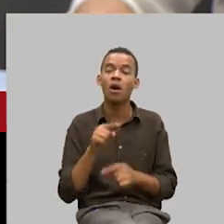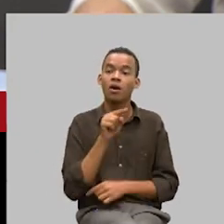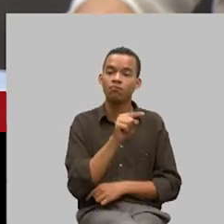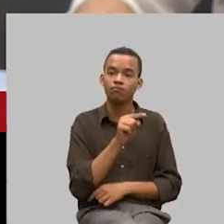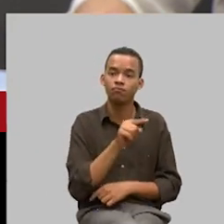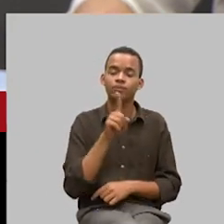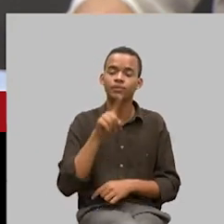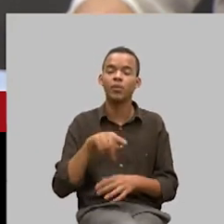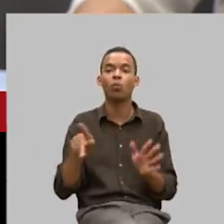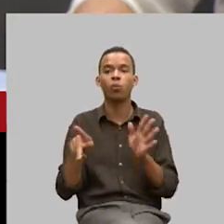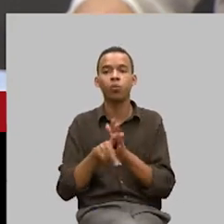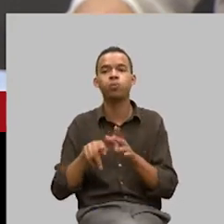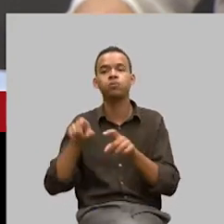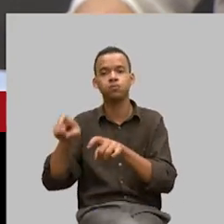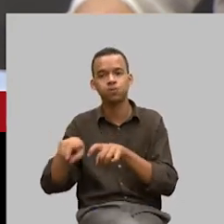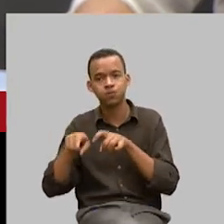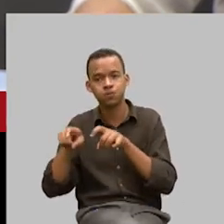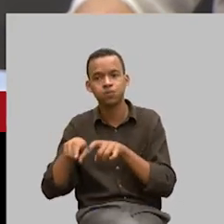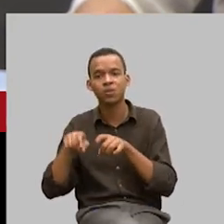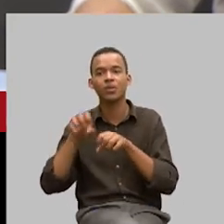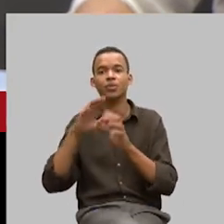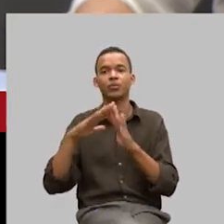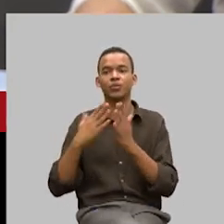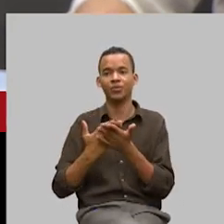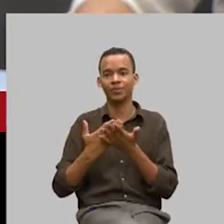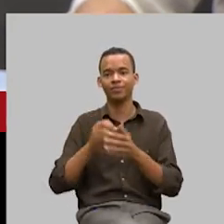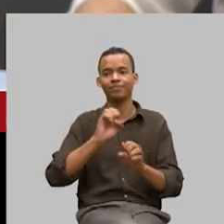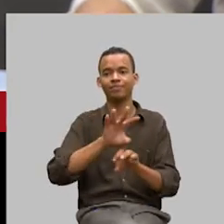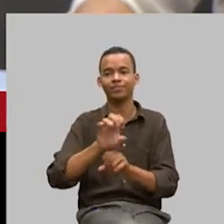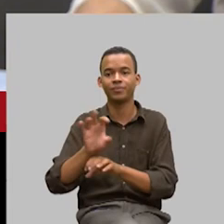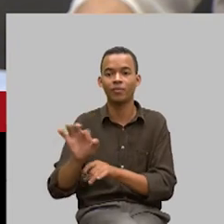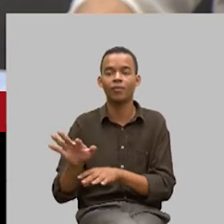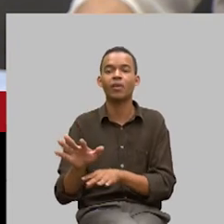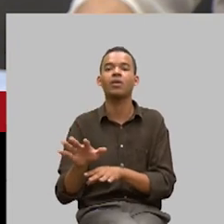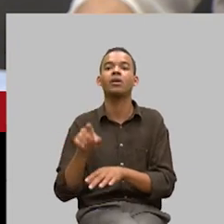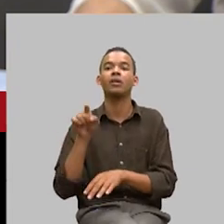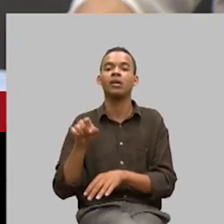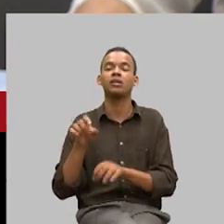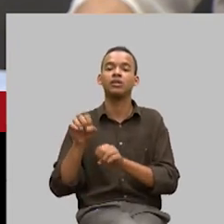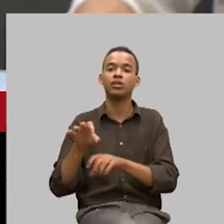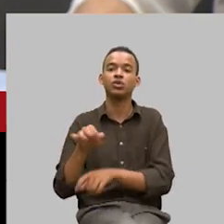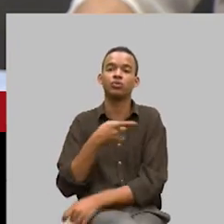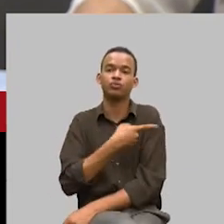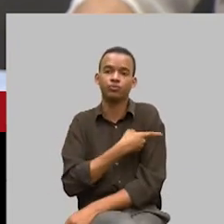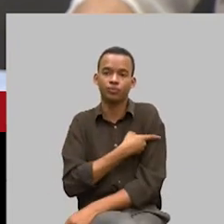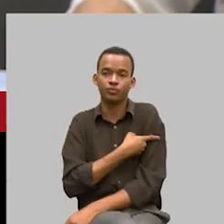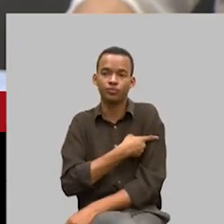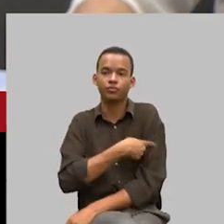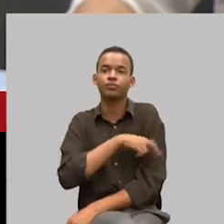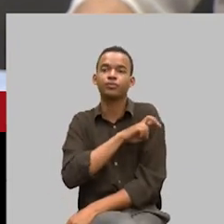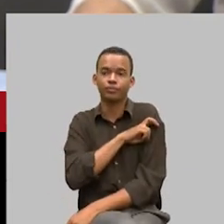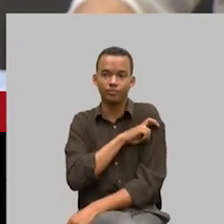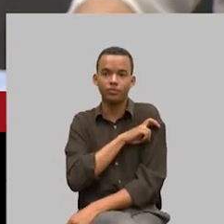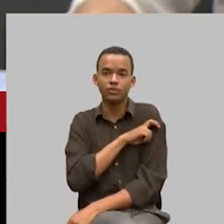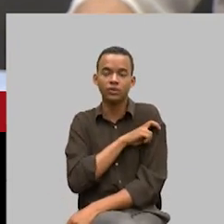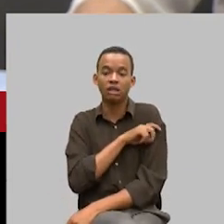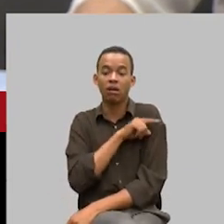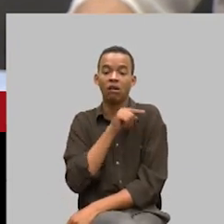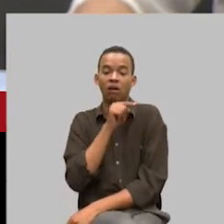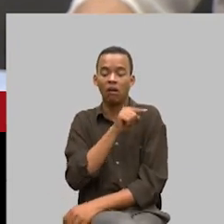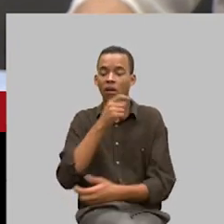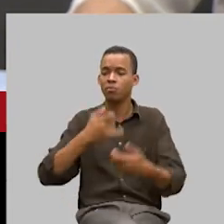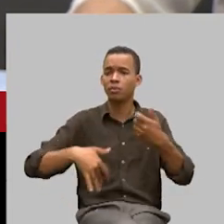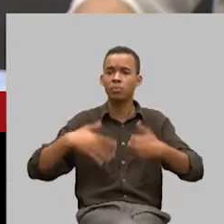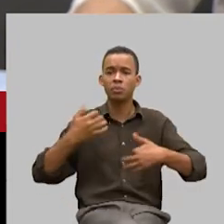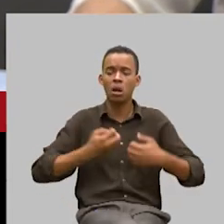eh da rede Municipal de São Francisco Então só pode trazer uma fala daquela espontânea quase